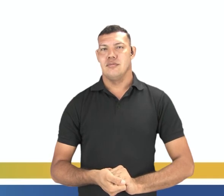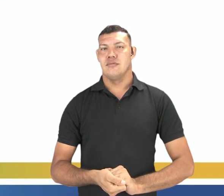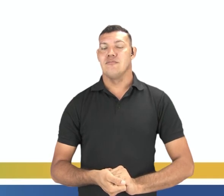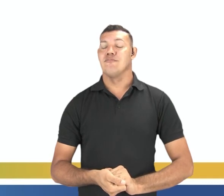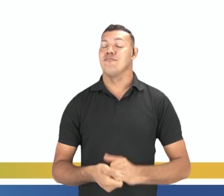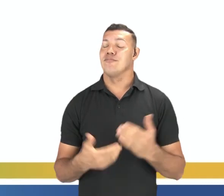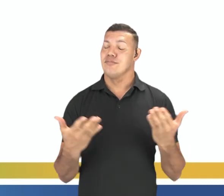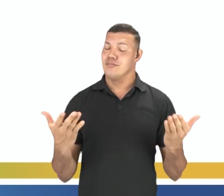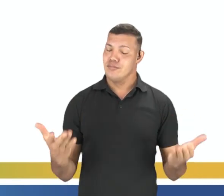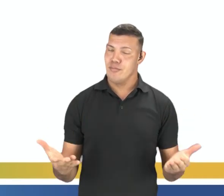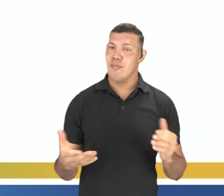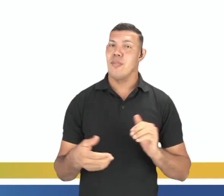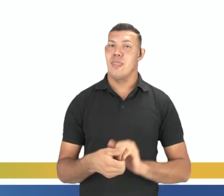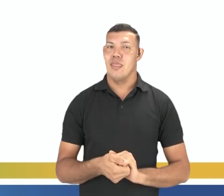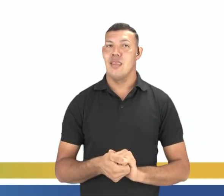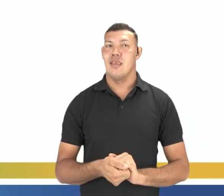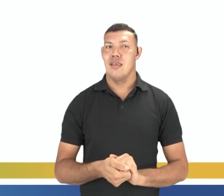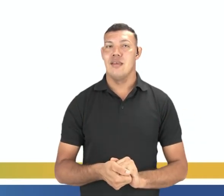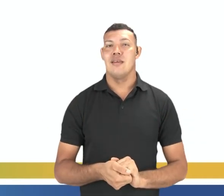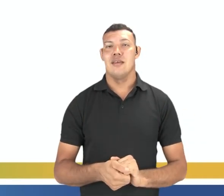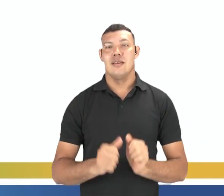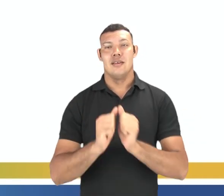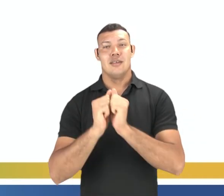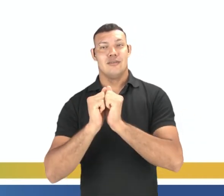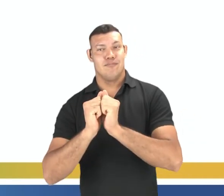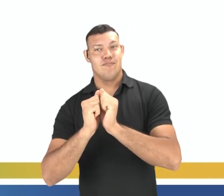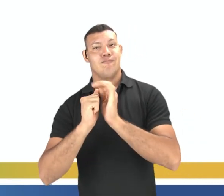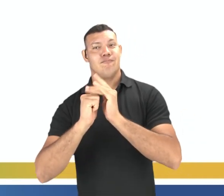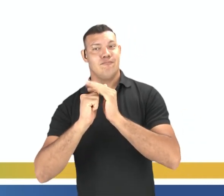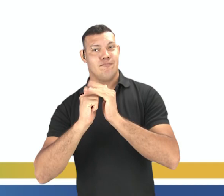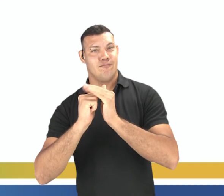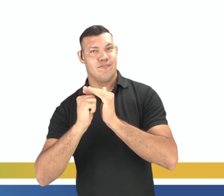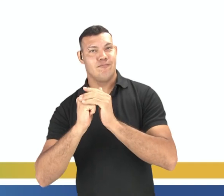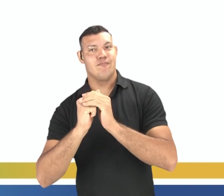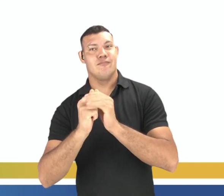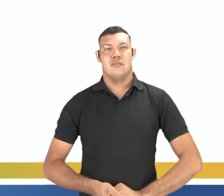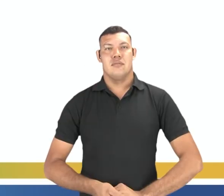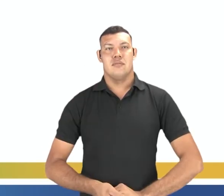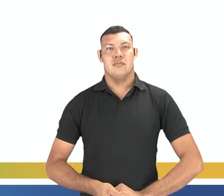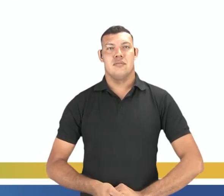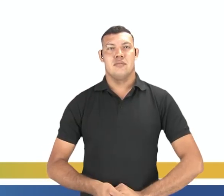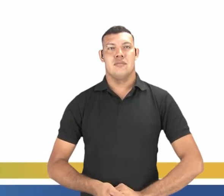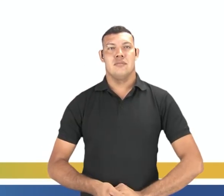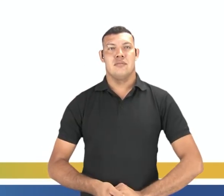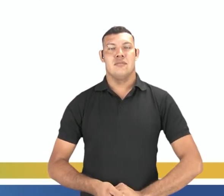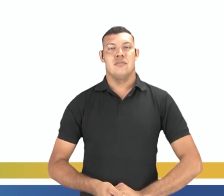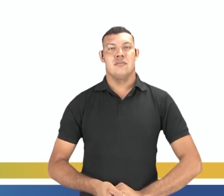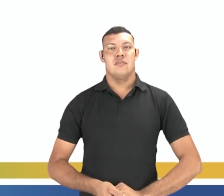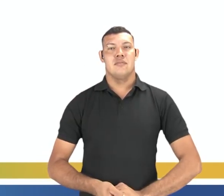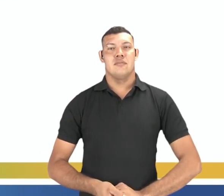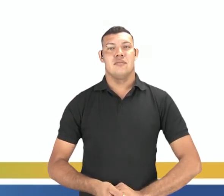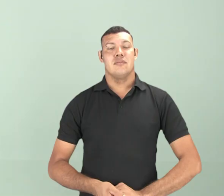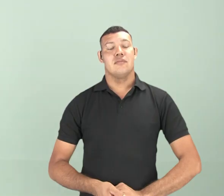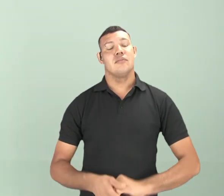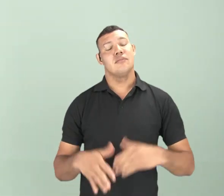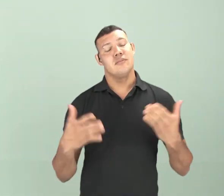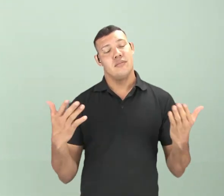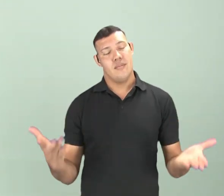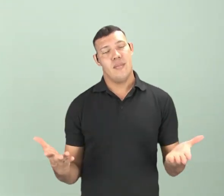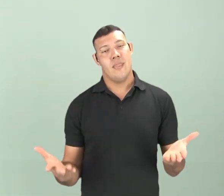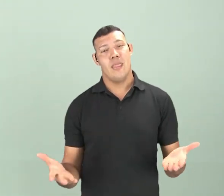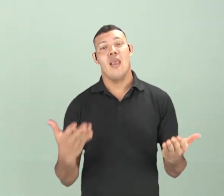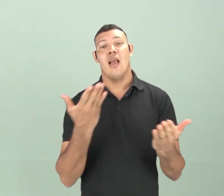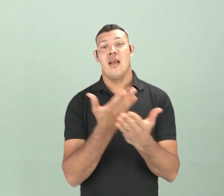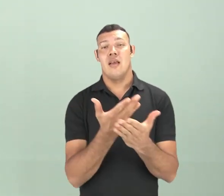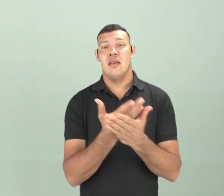Então, se você falou cérebro e medula, você acertou, muito bem. Então é isso, gente. Hoje a nossa